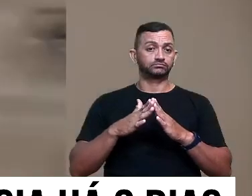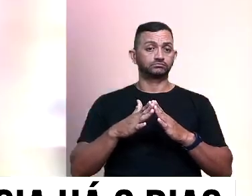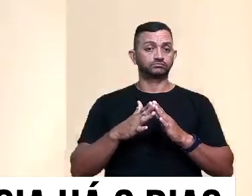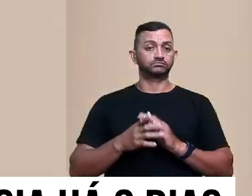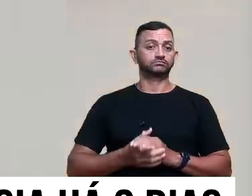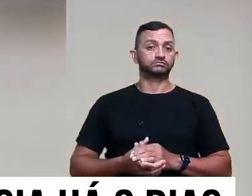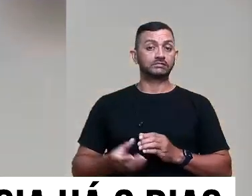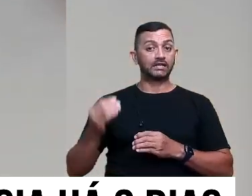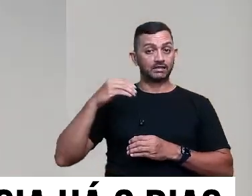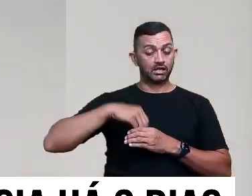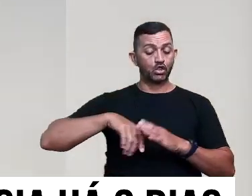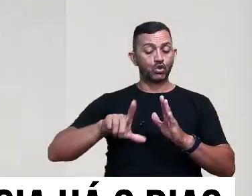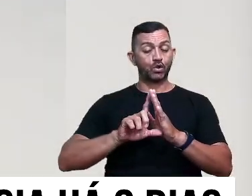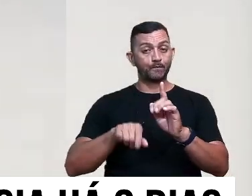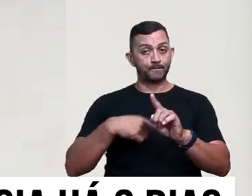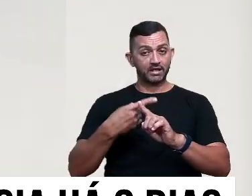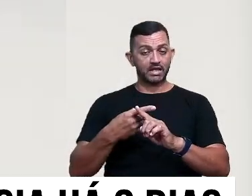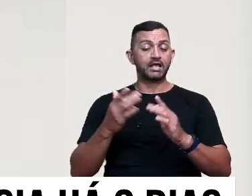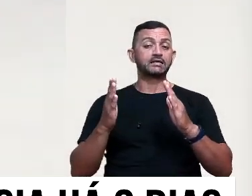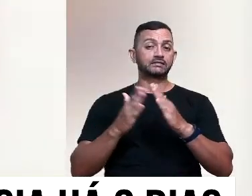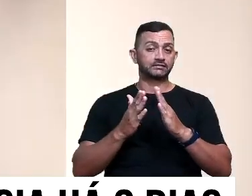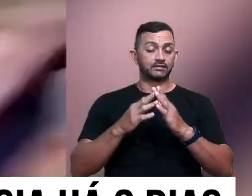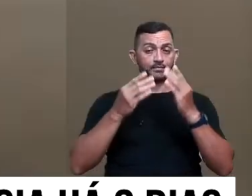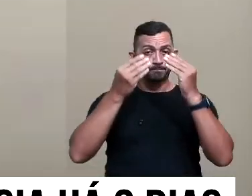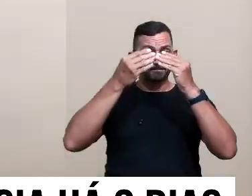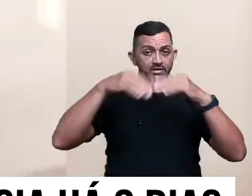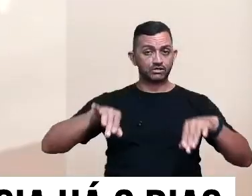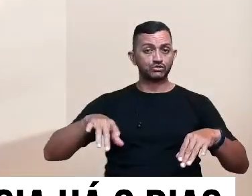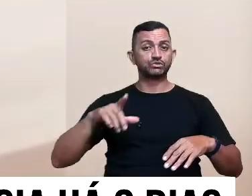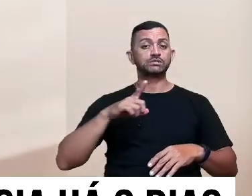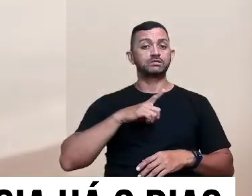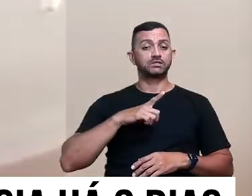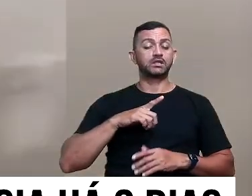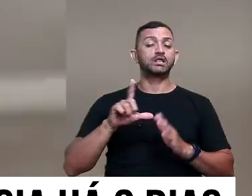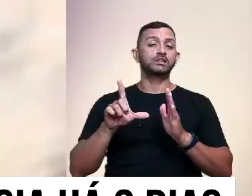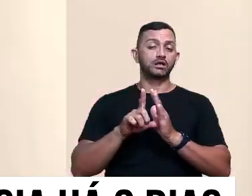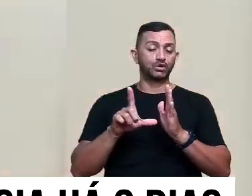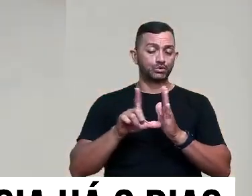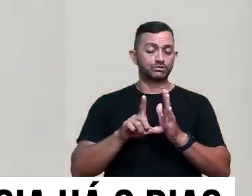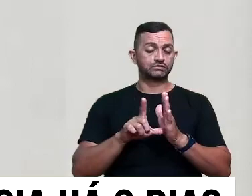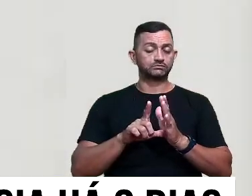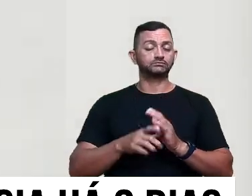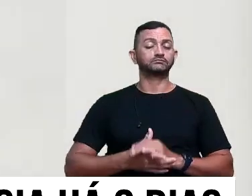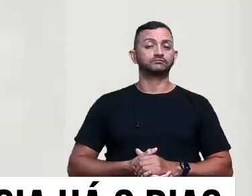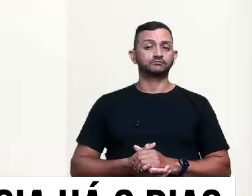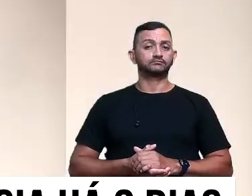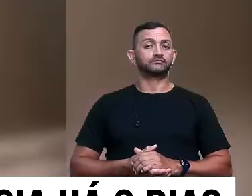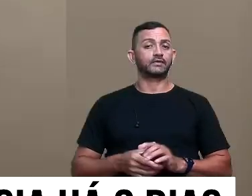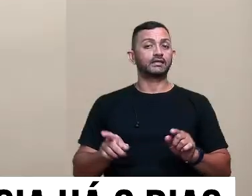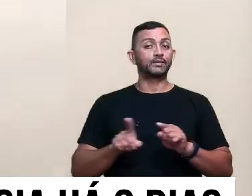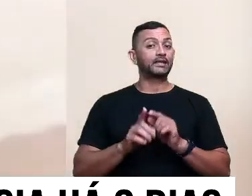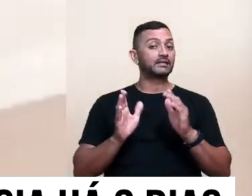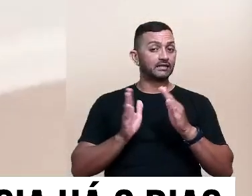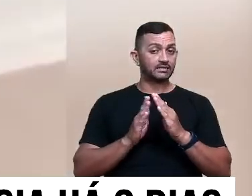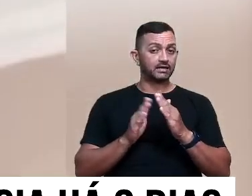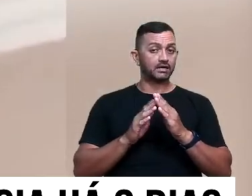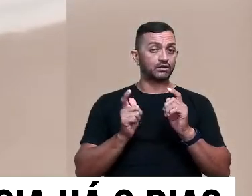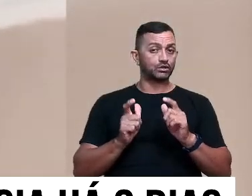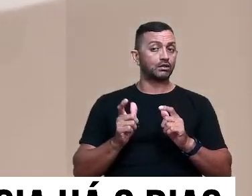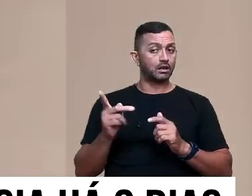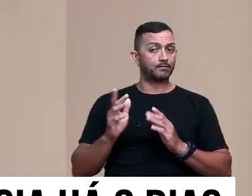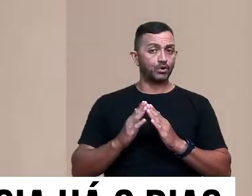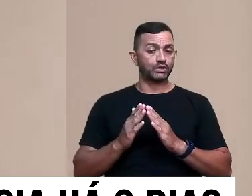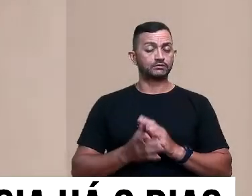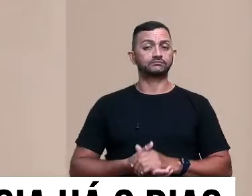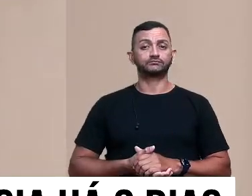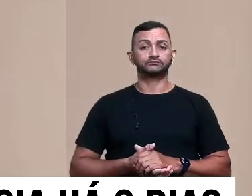local, não é só um estabelecimento. Além do prejuízo financeiro, do prejuízo que ela fica tendo ali na loja, também tem a questão da casa, que é